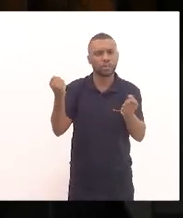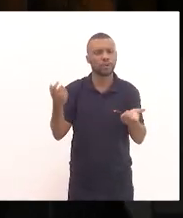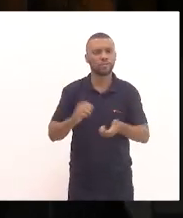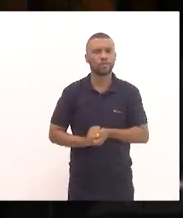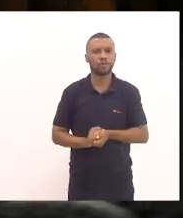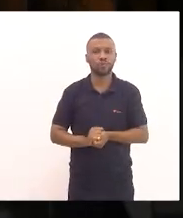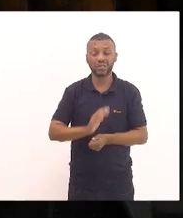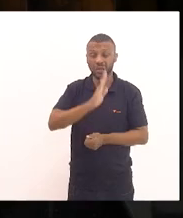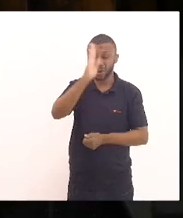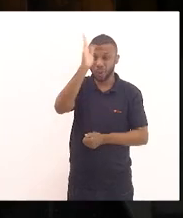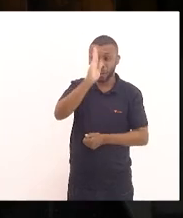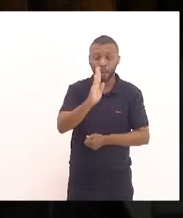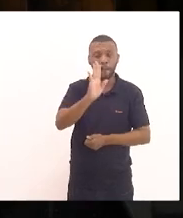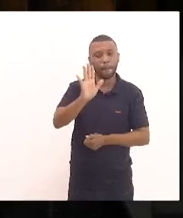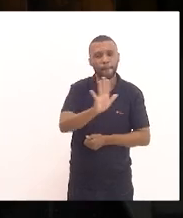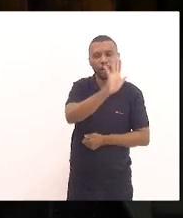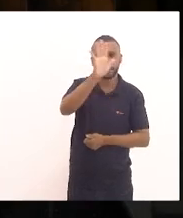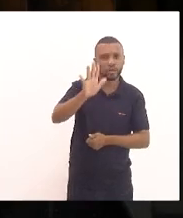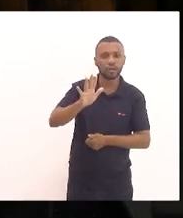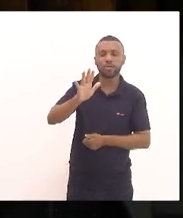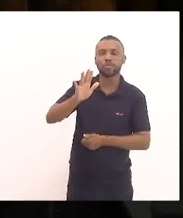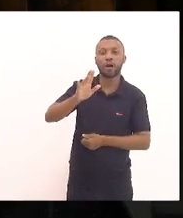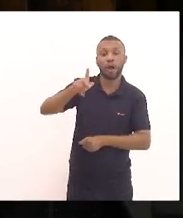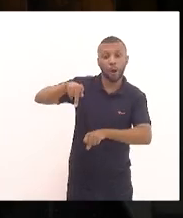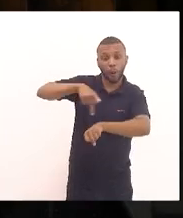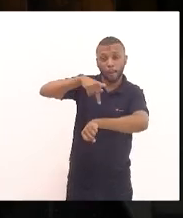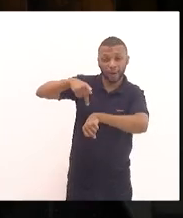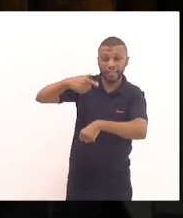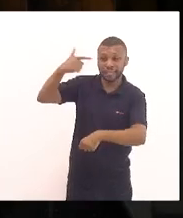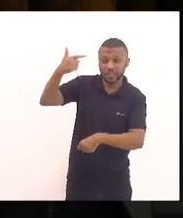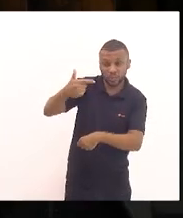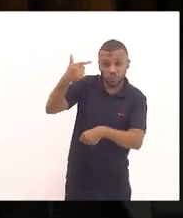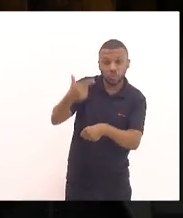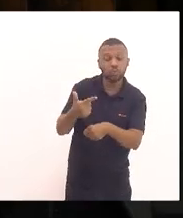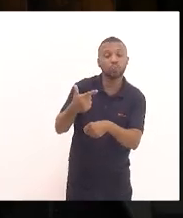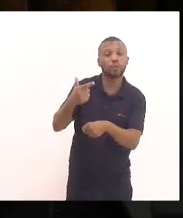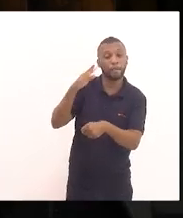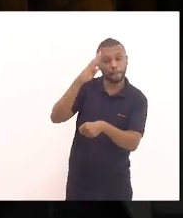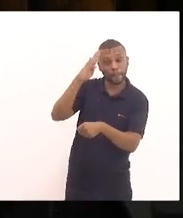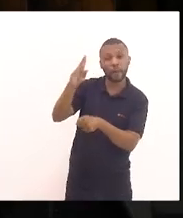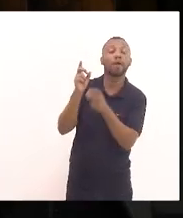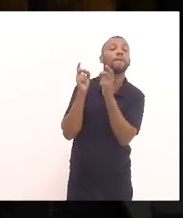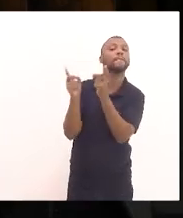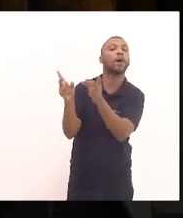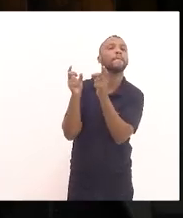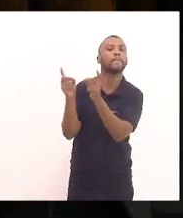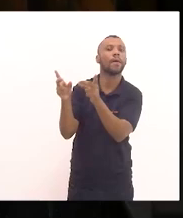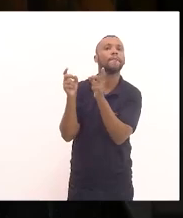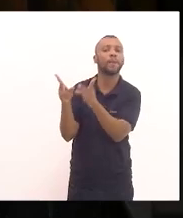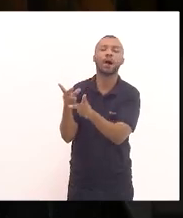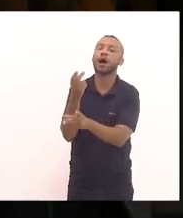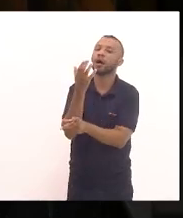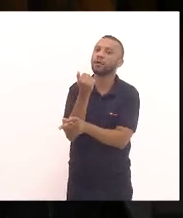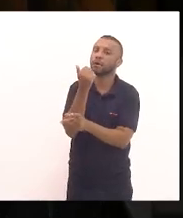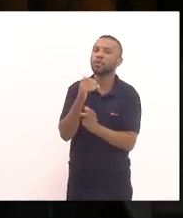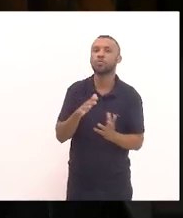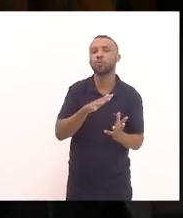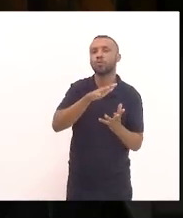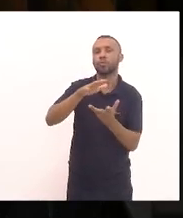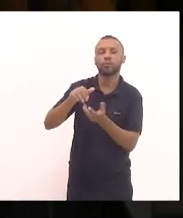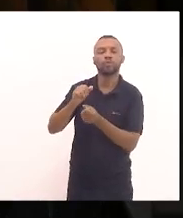É inacreditável que o Brasil é o segundo maior exportador de alimentos do mundo. E